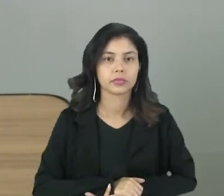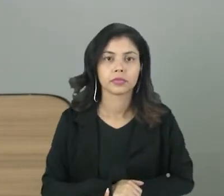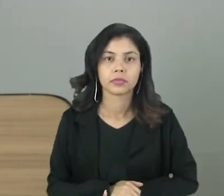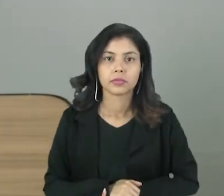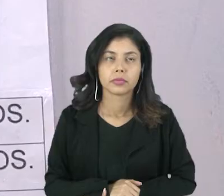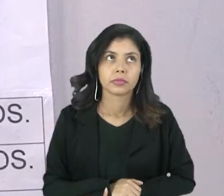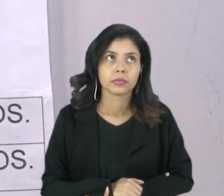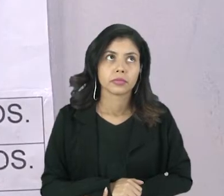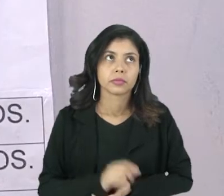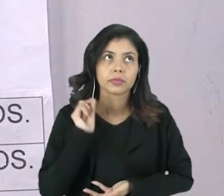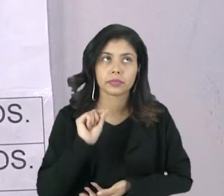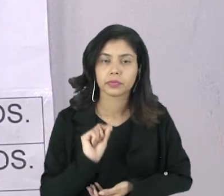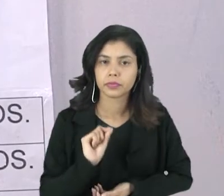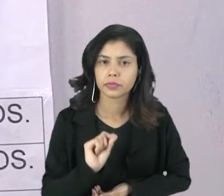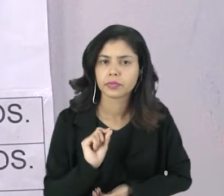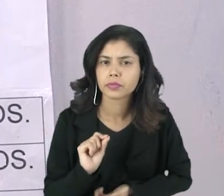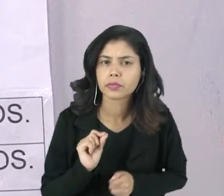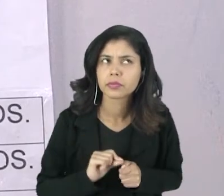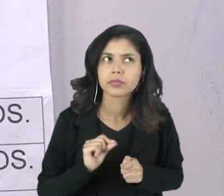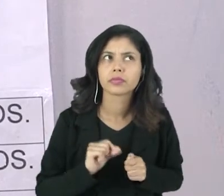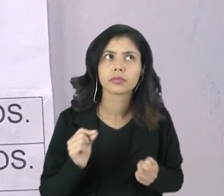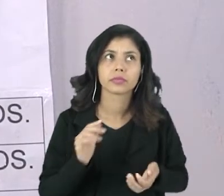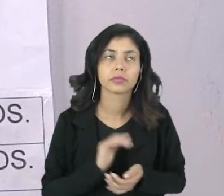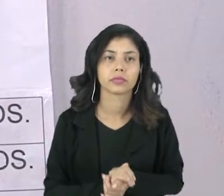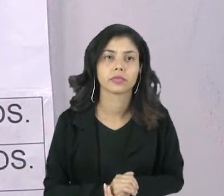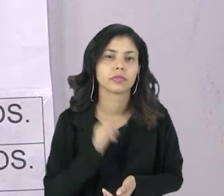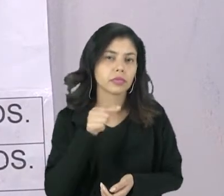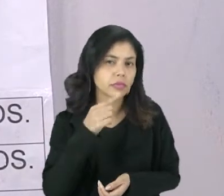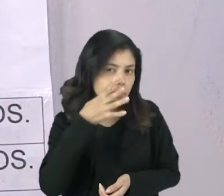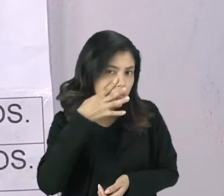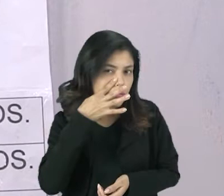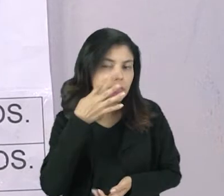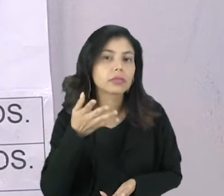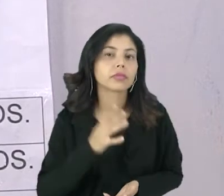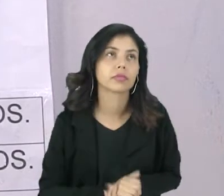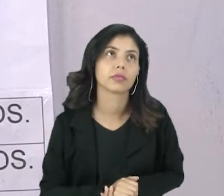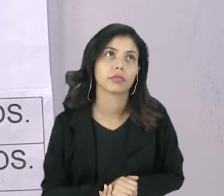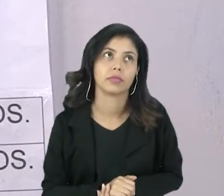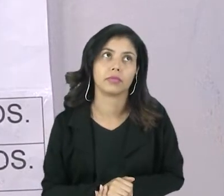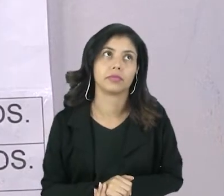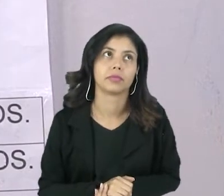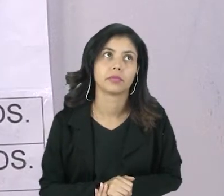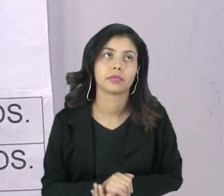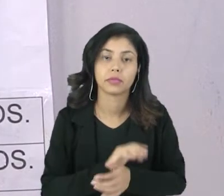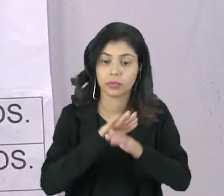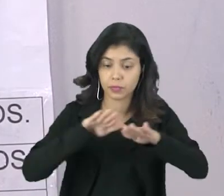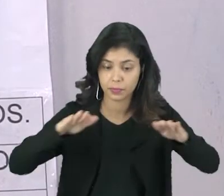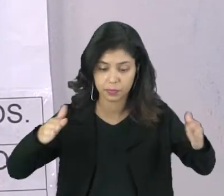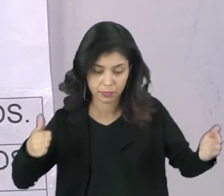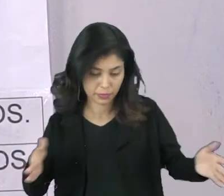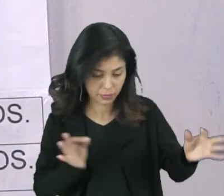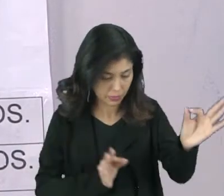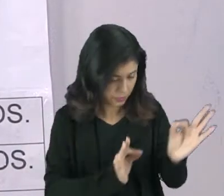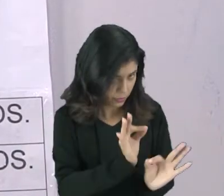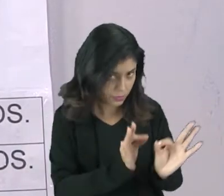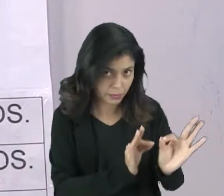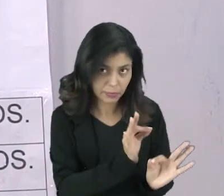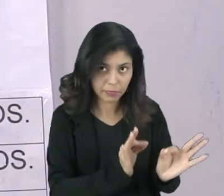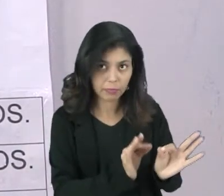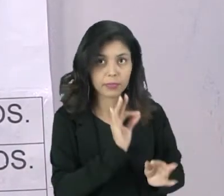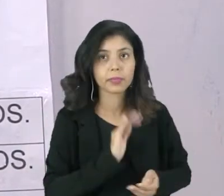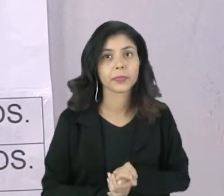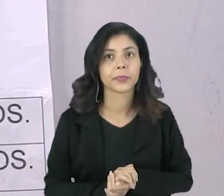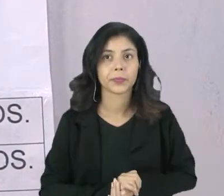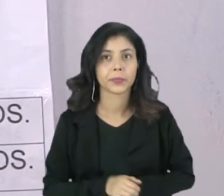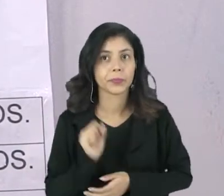o que esta menina está fazendo o quê que vocês estão observando ela está arrumando a cama